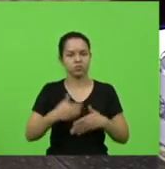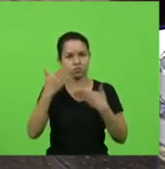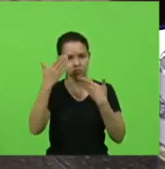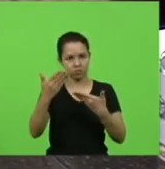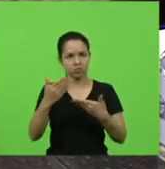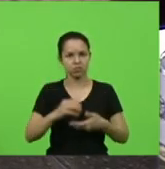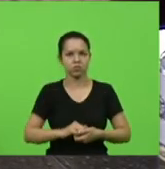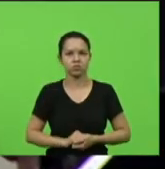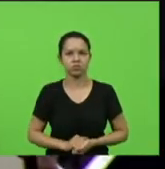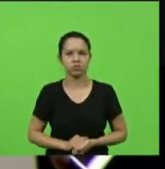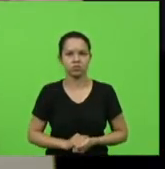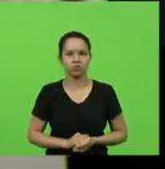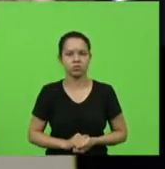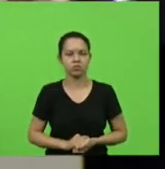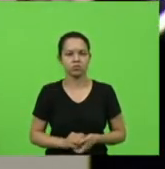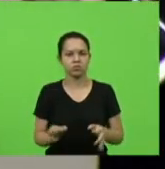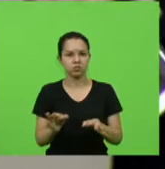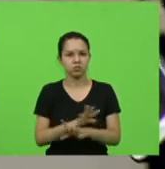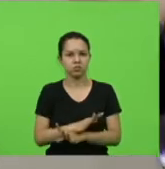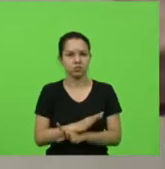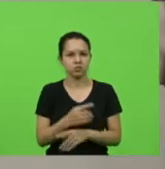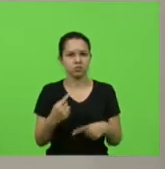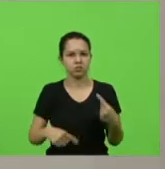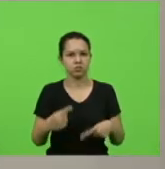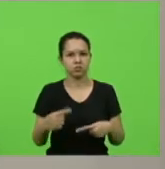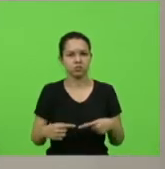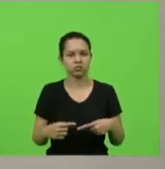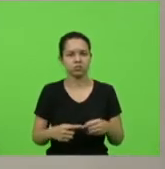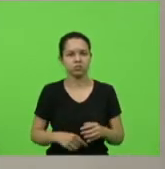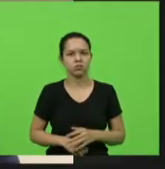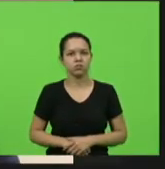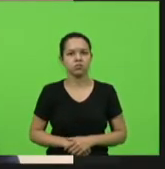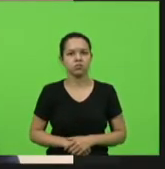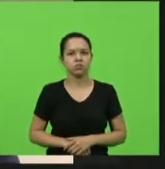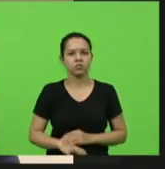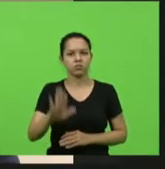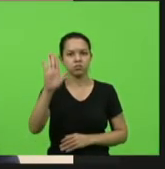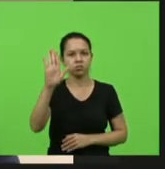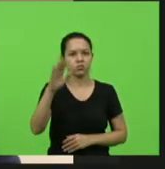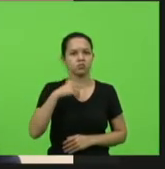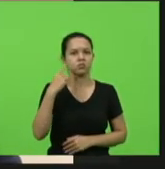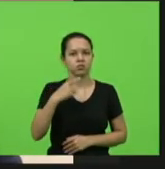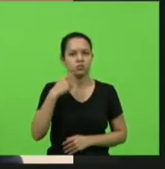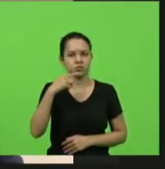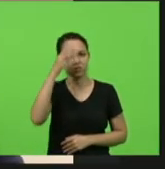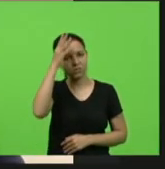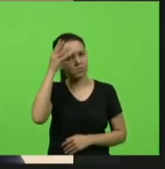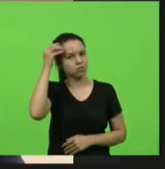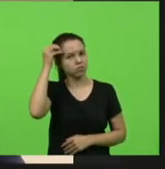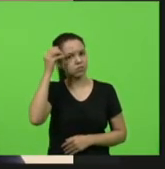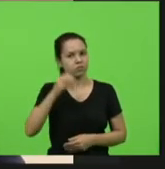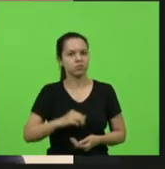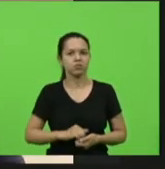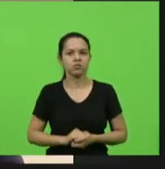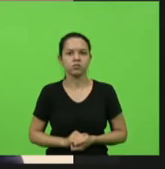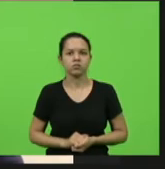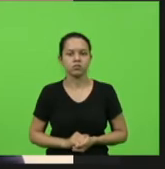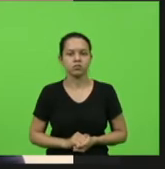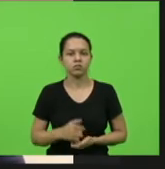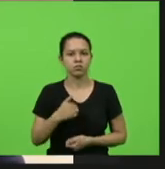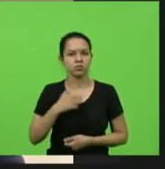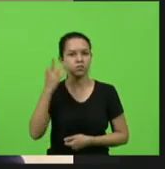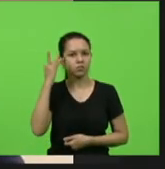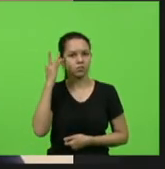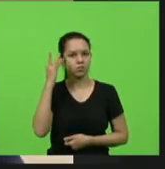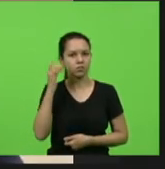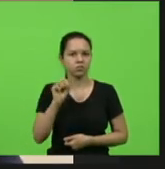presidente. Encerrada. Só uma questão de ordem, presidente. Questão de ordem, deputada Luciane Carminati. Acho que quem pode alegar